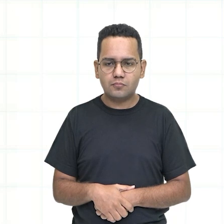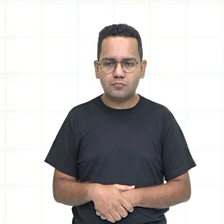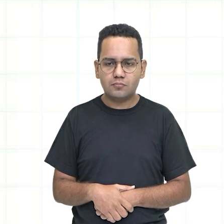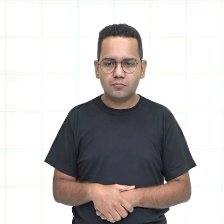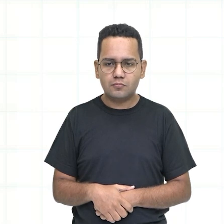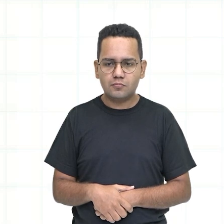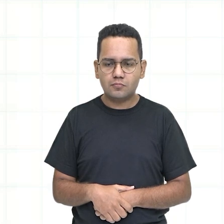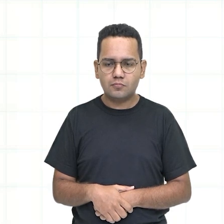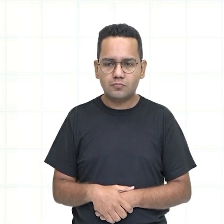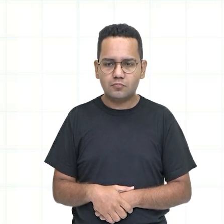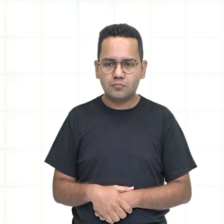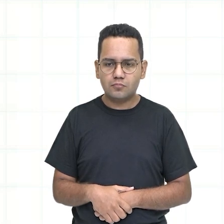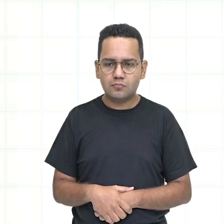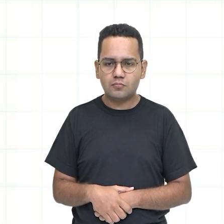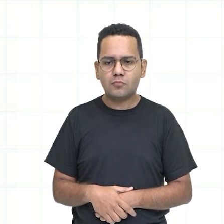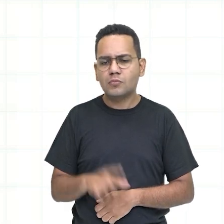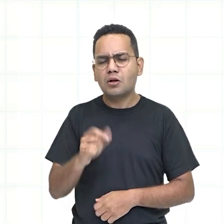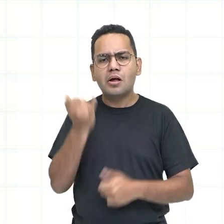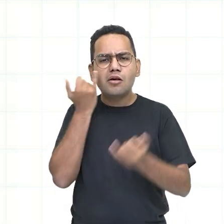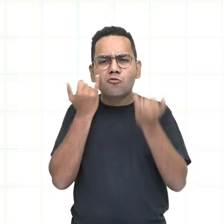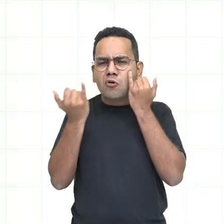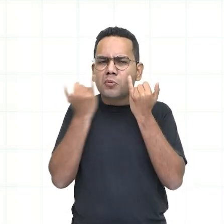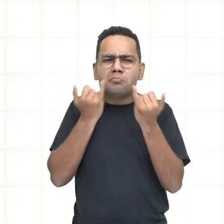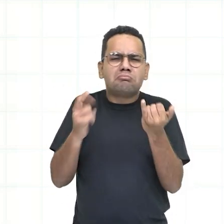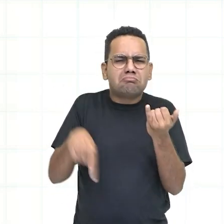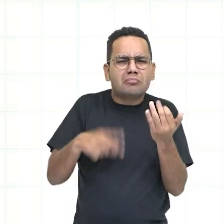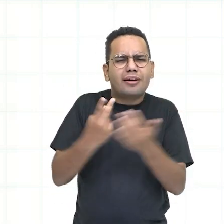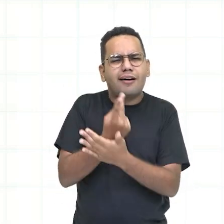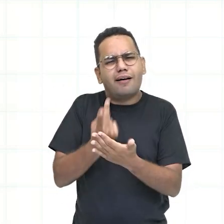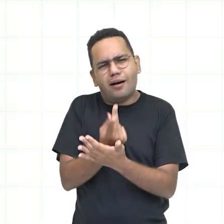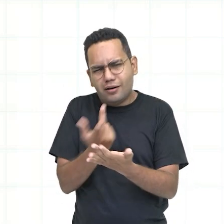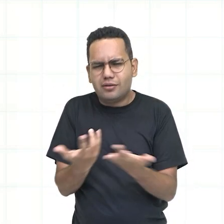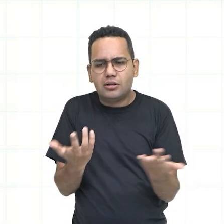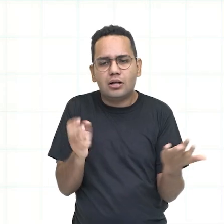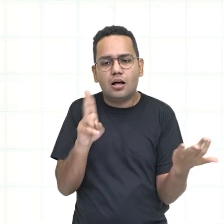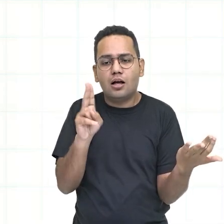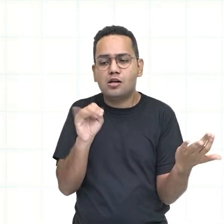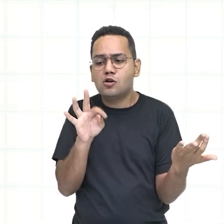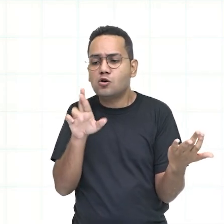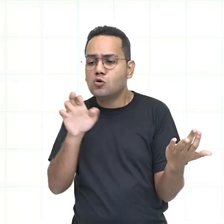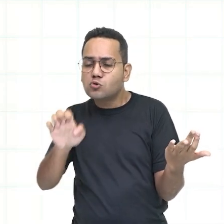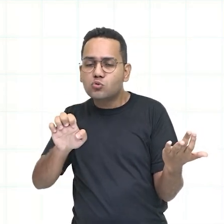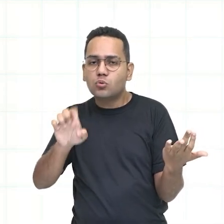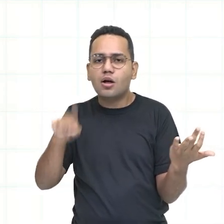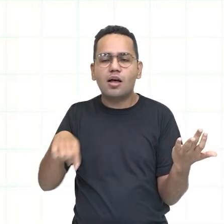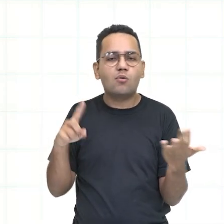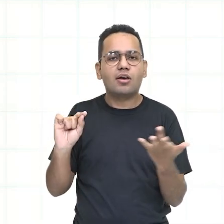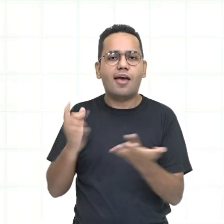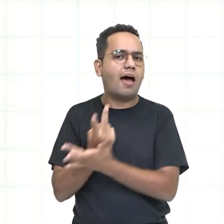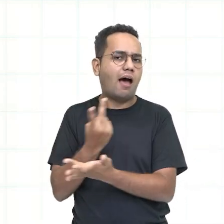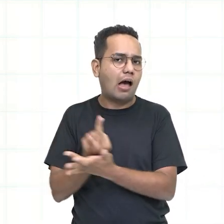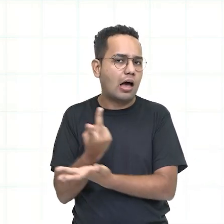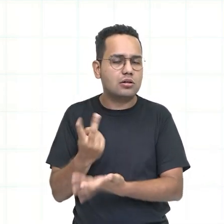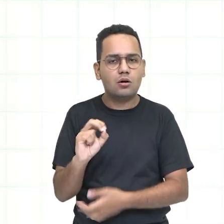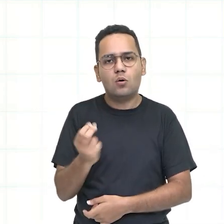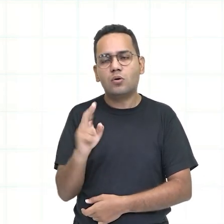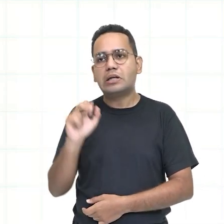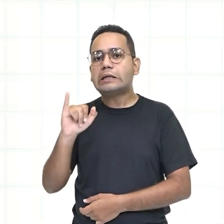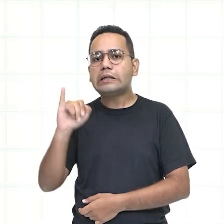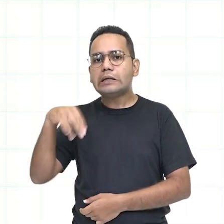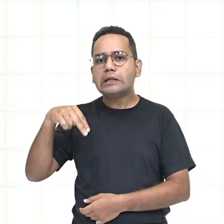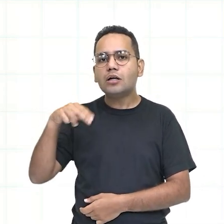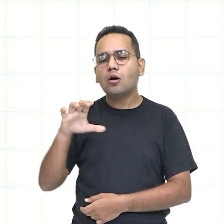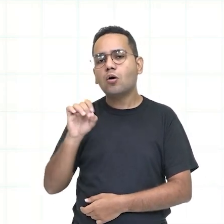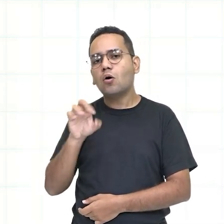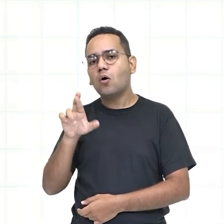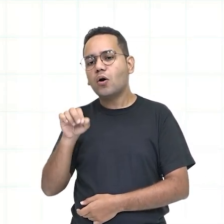são simplesmente, né, falsas, né, incorretas, que é a palavra untrue. Untrue. Só a palavra